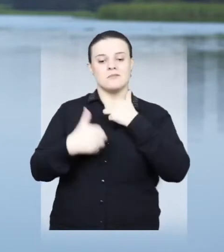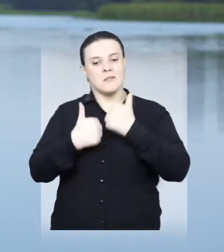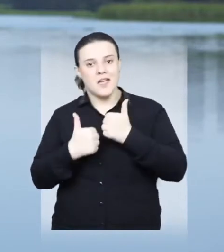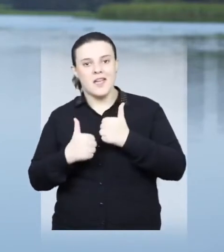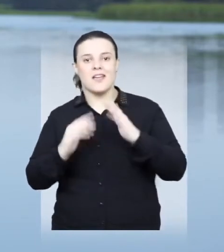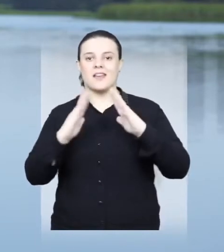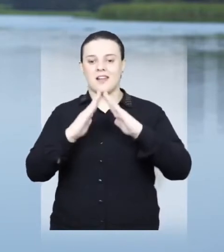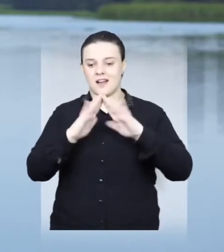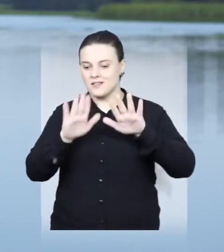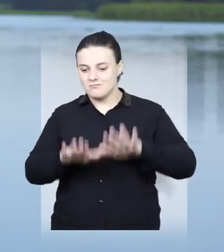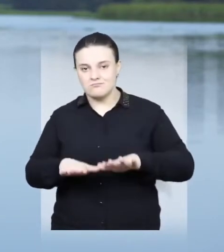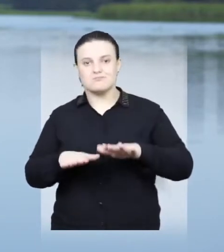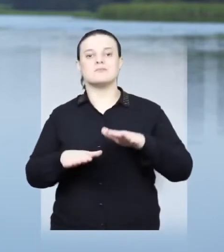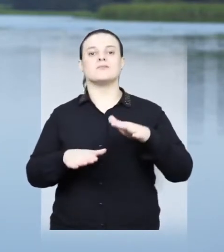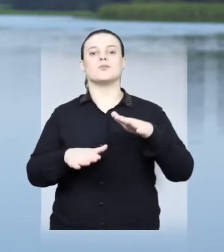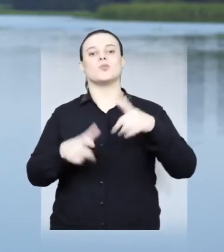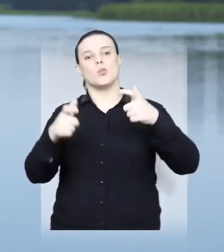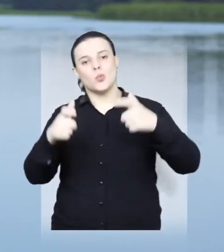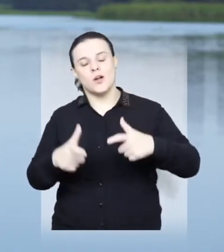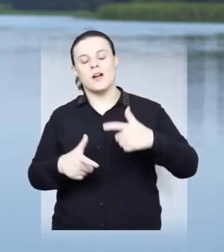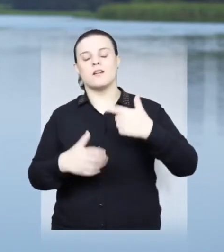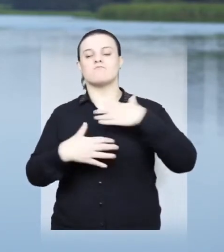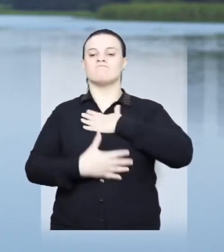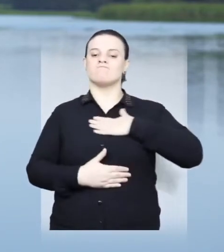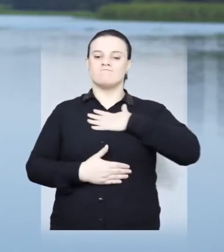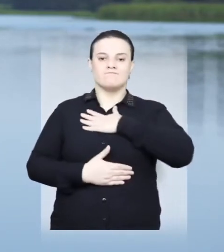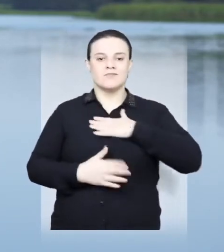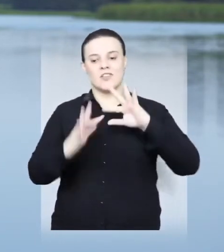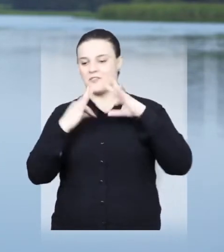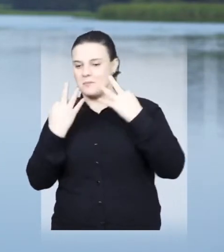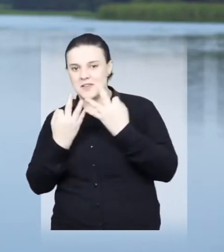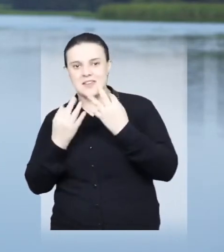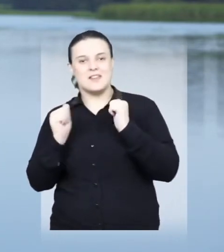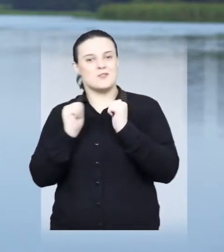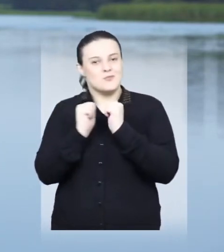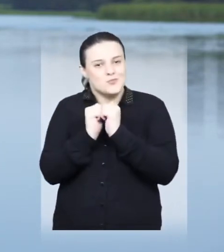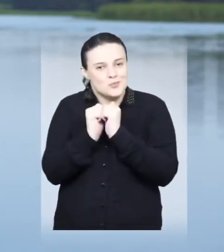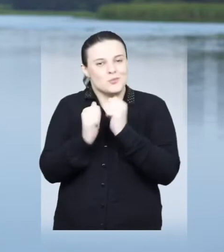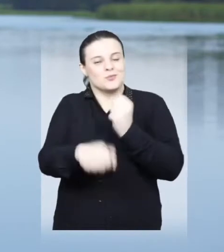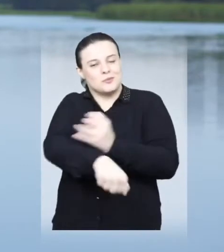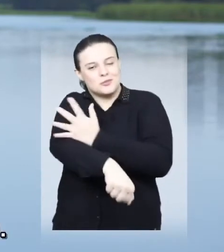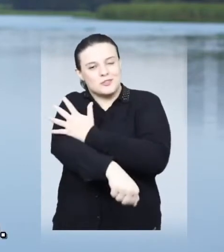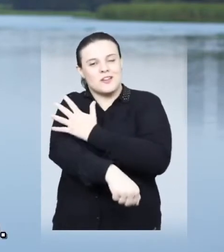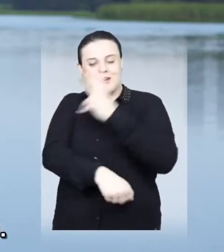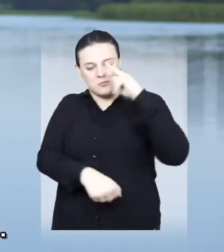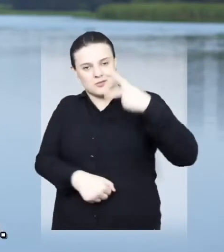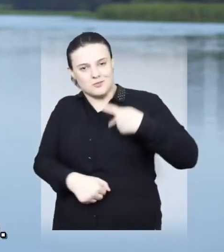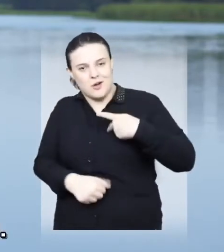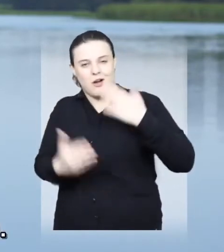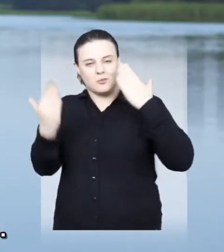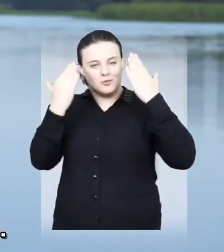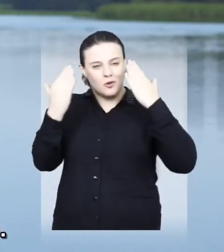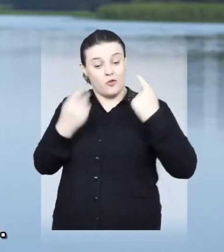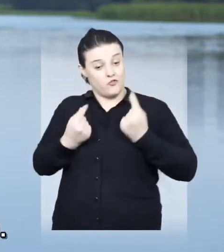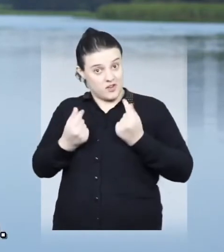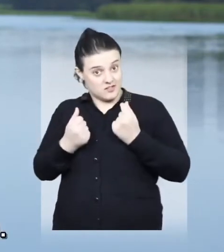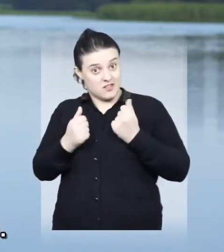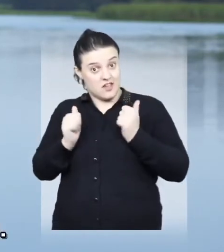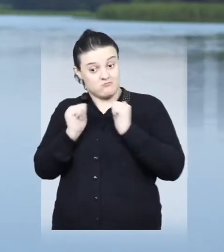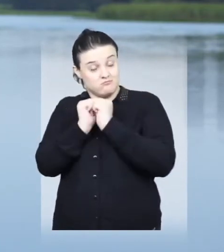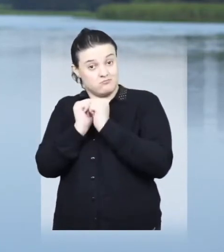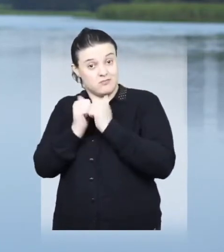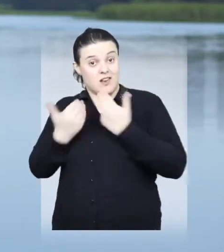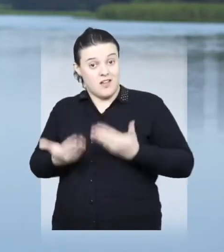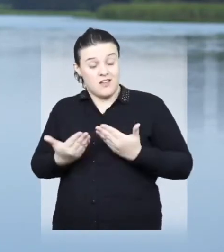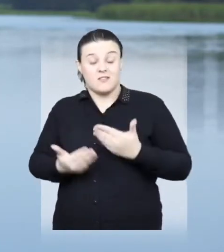conforto, dentro daquilo que me dá um conforto familiar, emocional, pessoal, psicológico, financeiro.